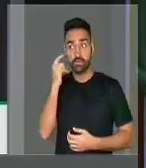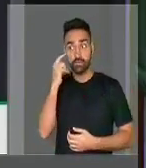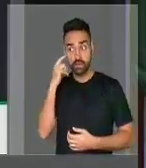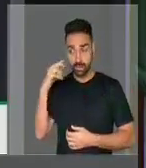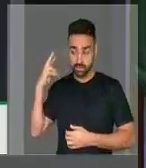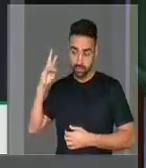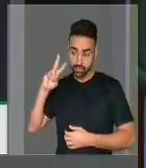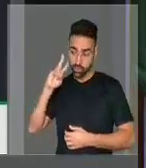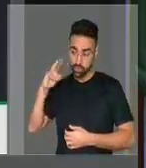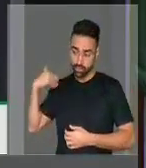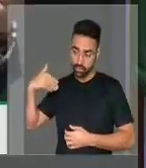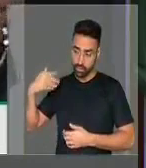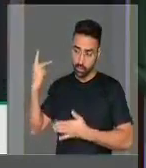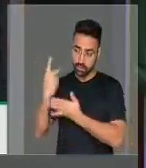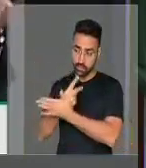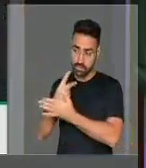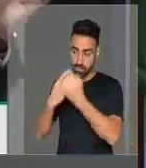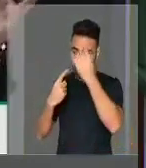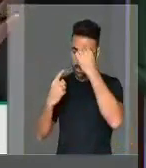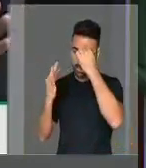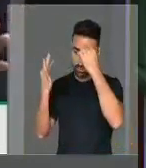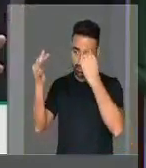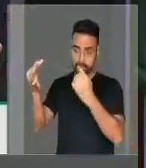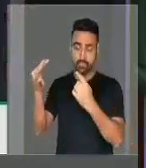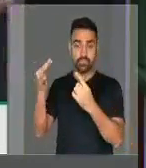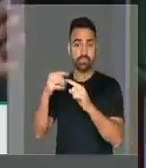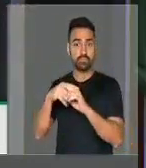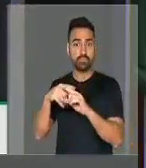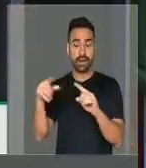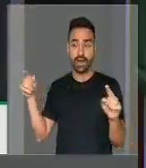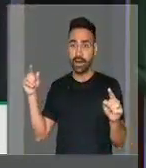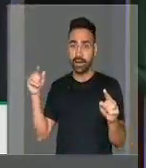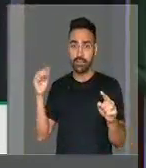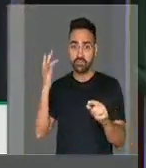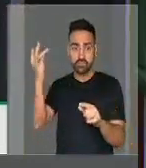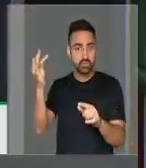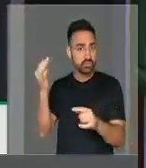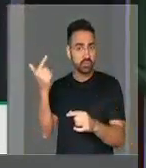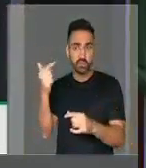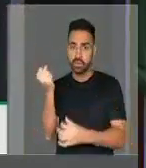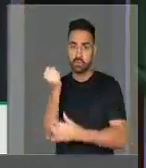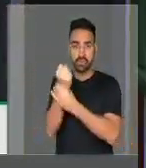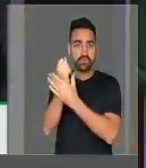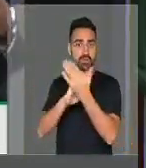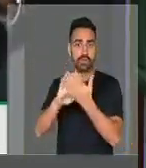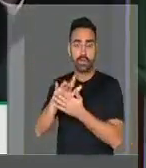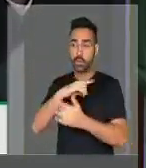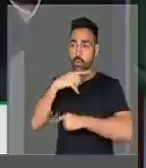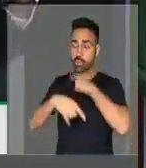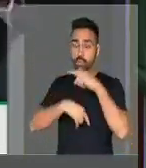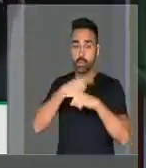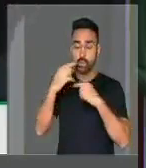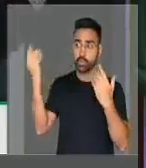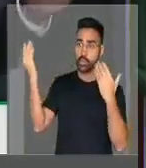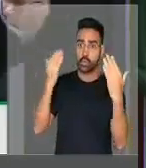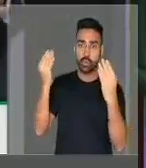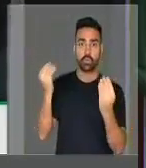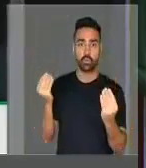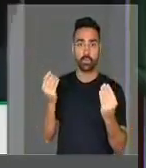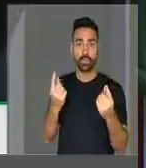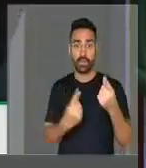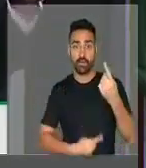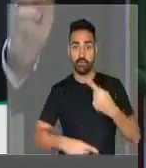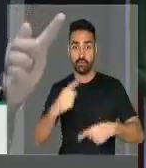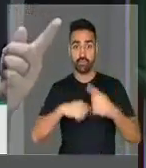futuro, igualmente, não abre um cenário de garantias. A Revolução